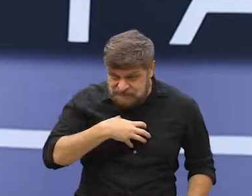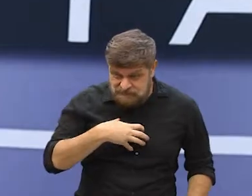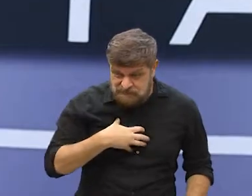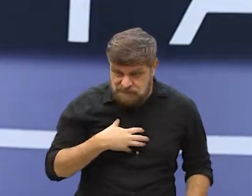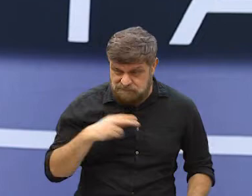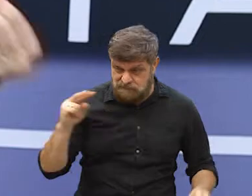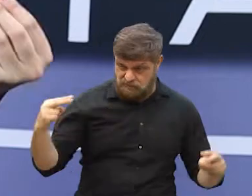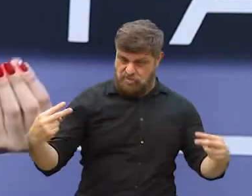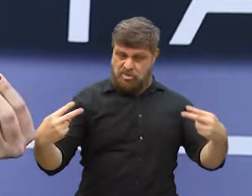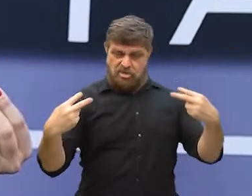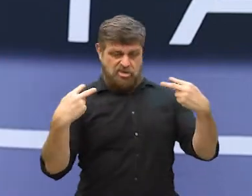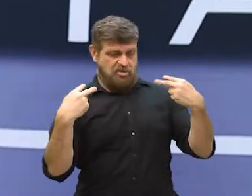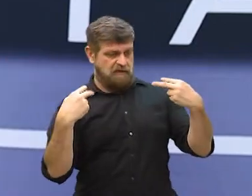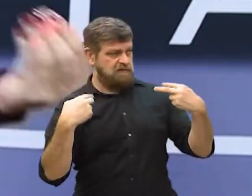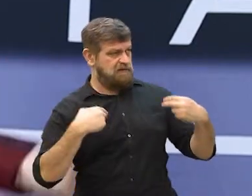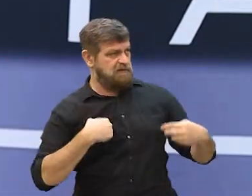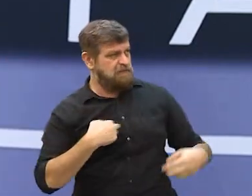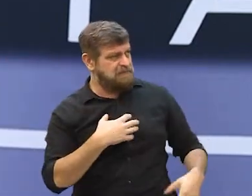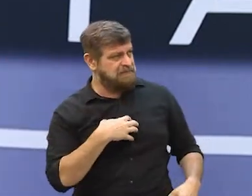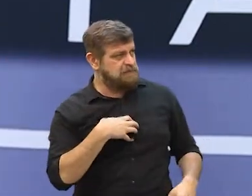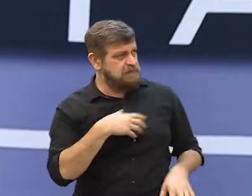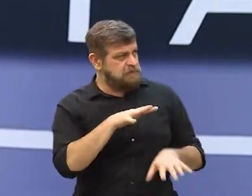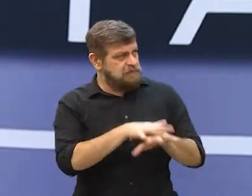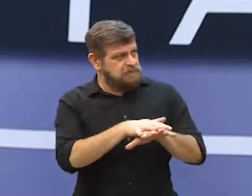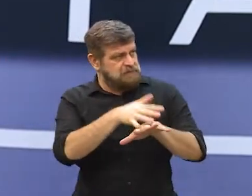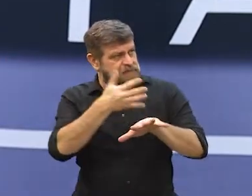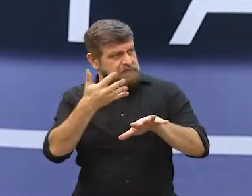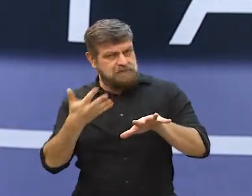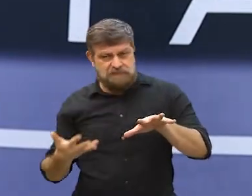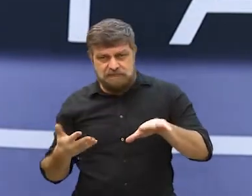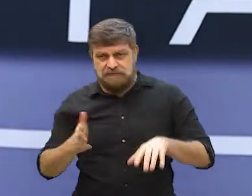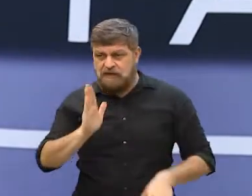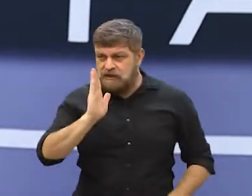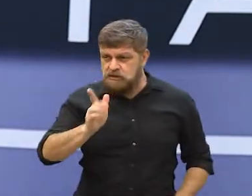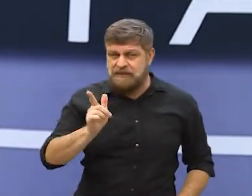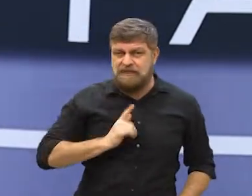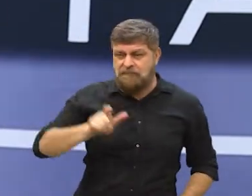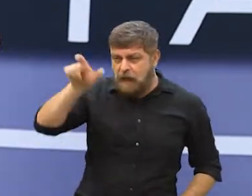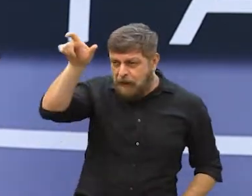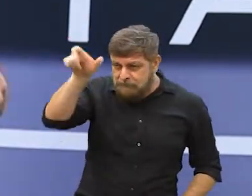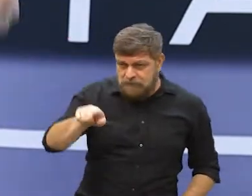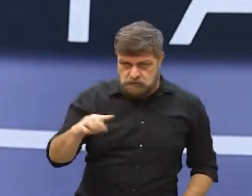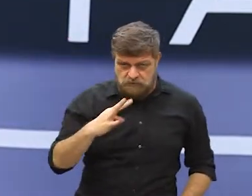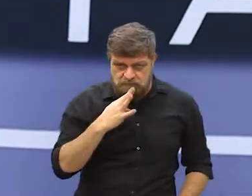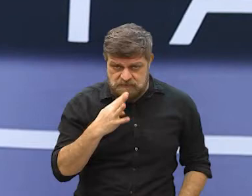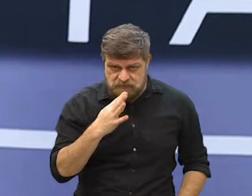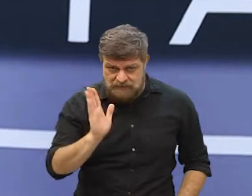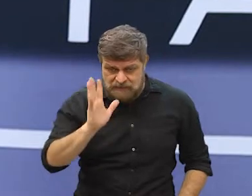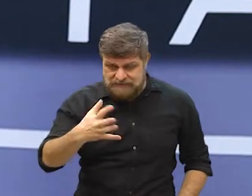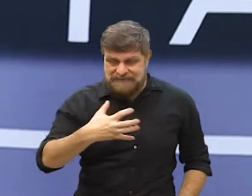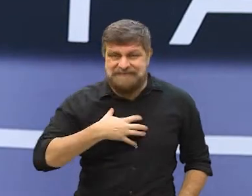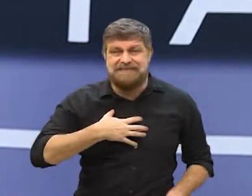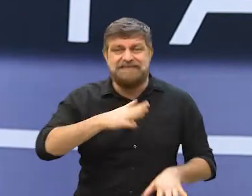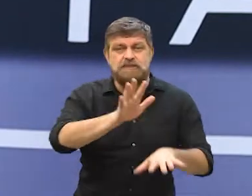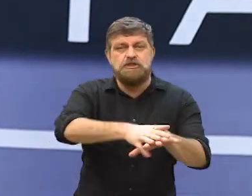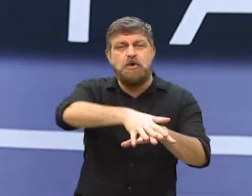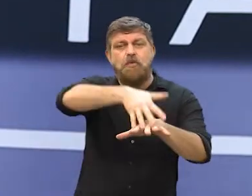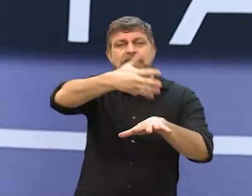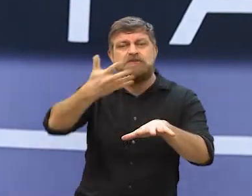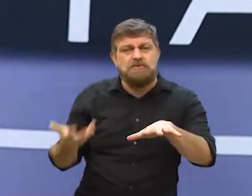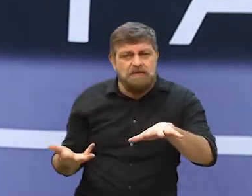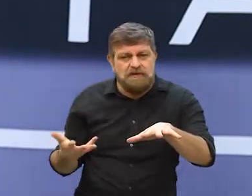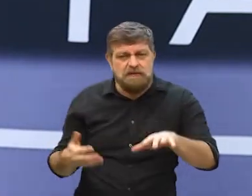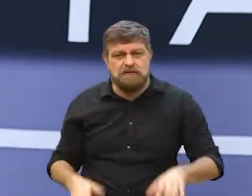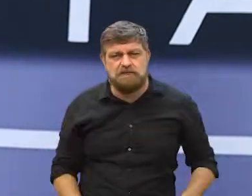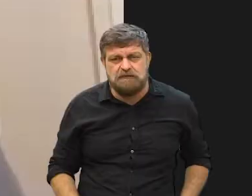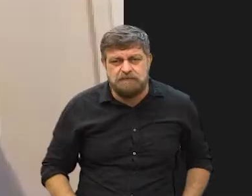fez você se sentir excluída de algum grupo social? Já alguma pessoa que tem essa doença que você conhece já se sentiu assim alguma